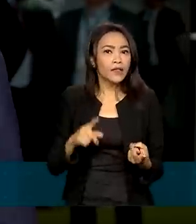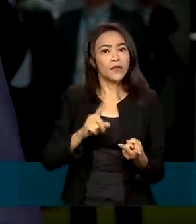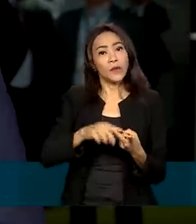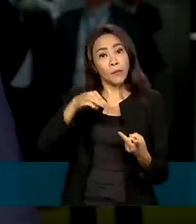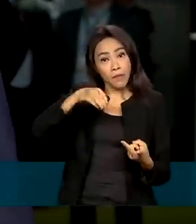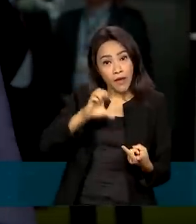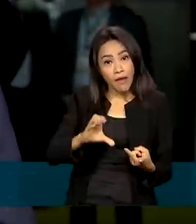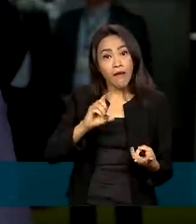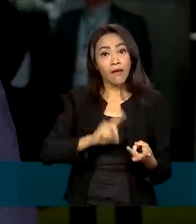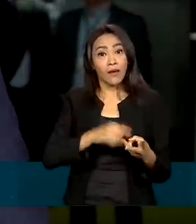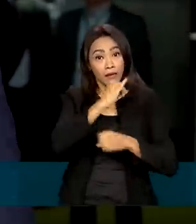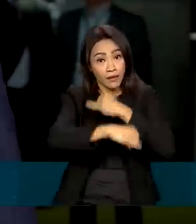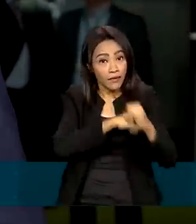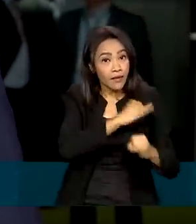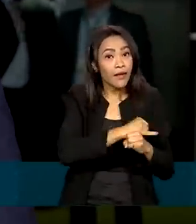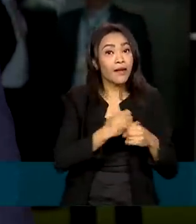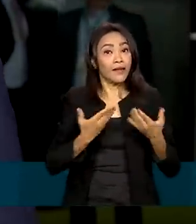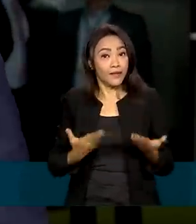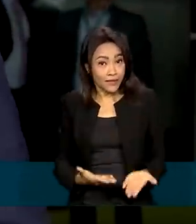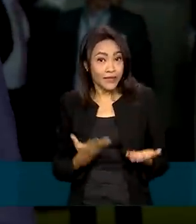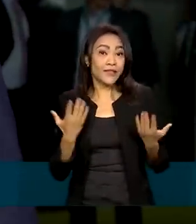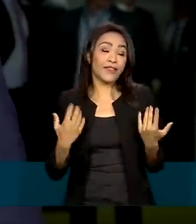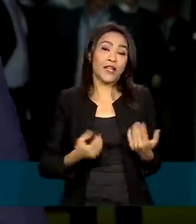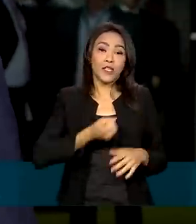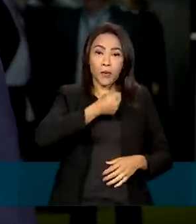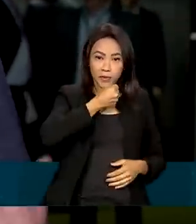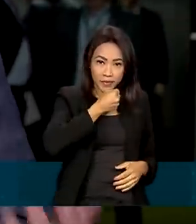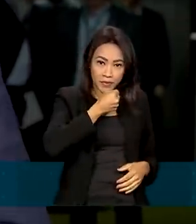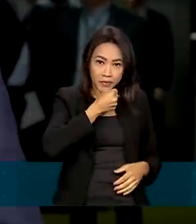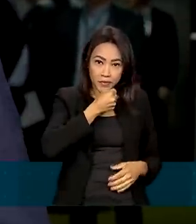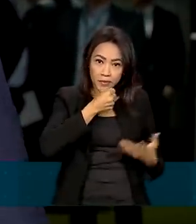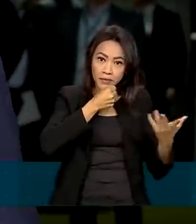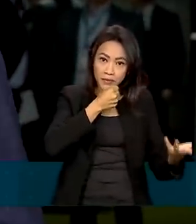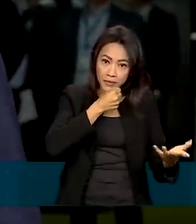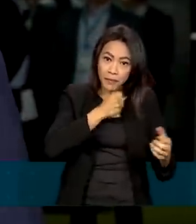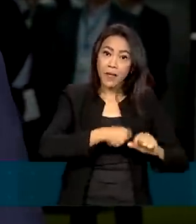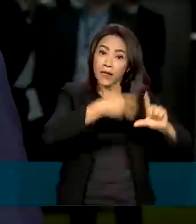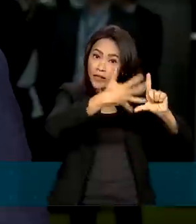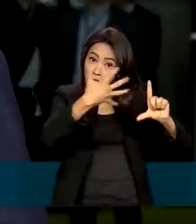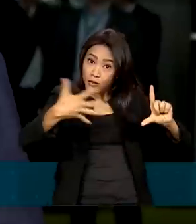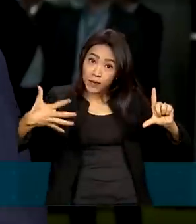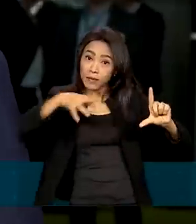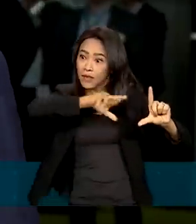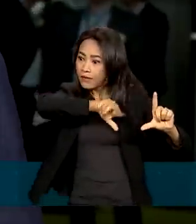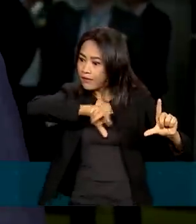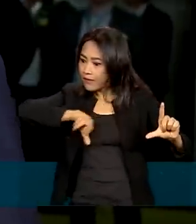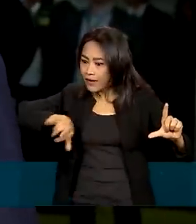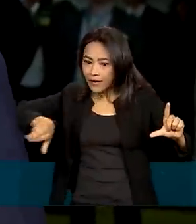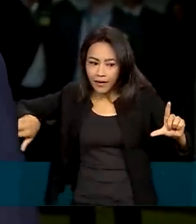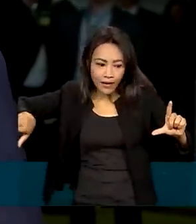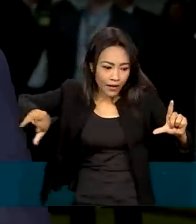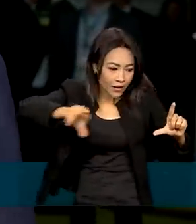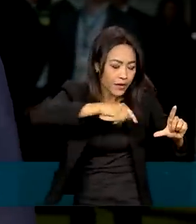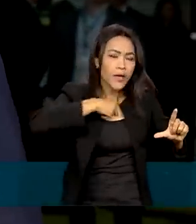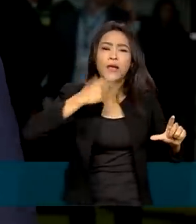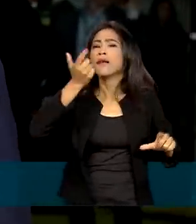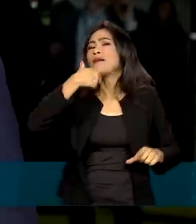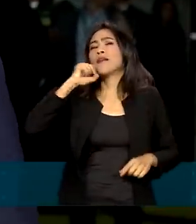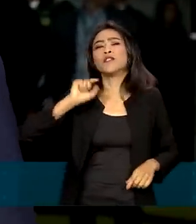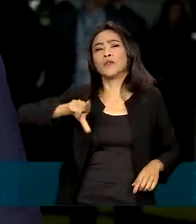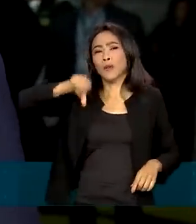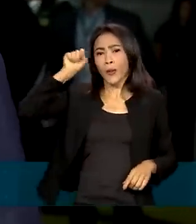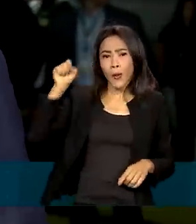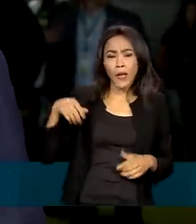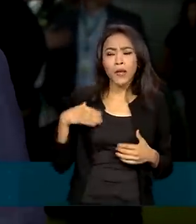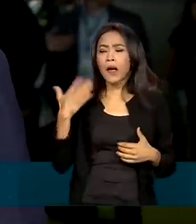Spotify? Estão. Estão fazendo podcast? Estão. Tem streaming? Tem. Então, quem vai escolher em qual plataforma,